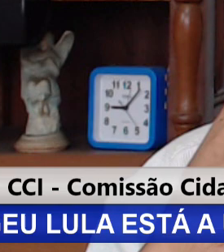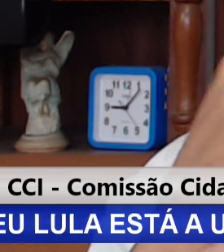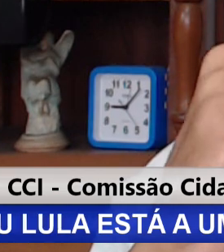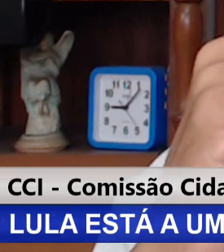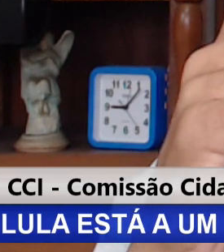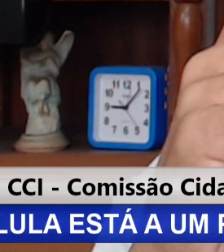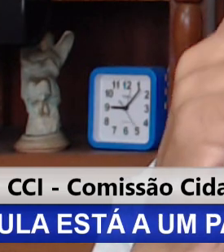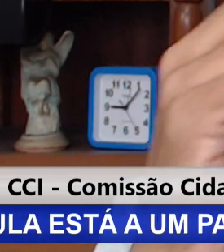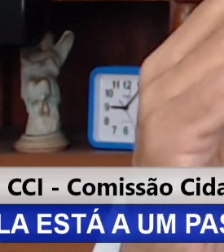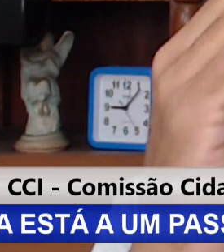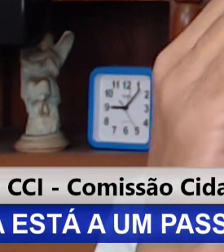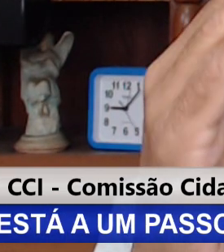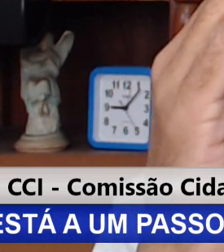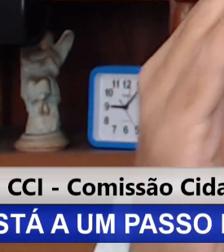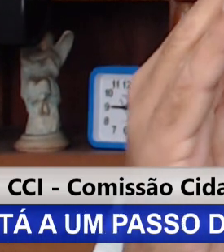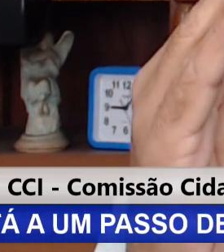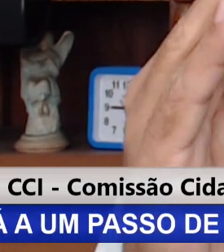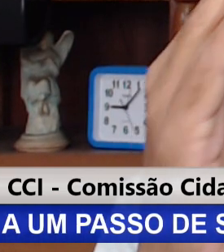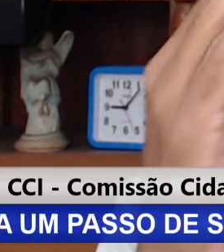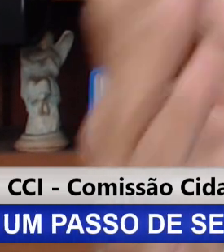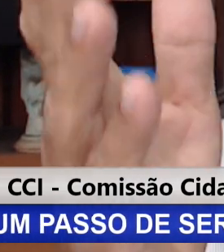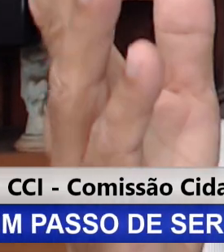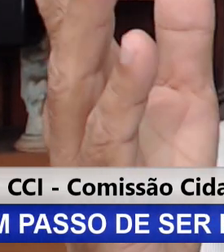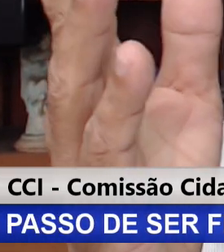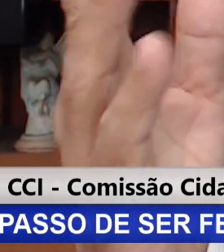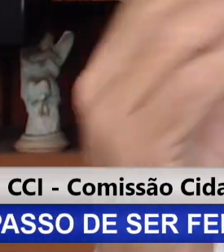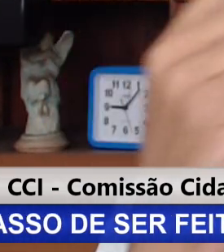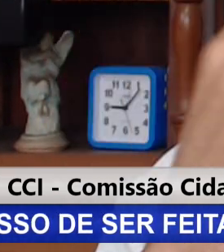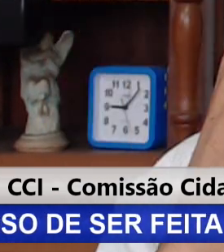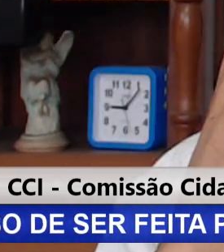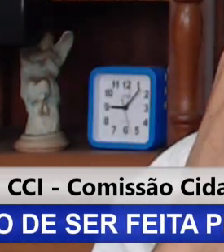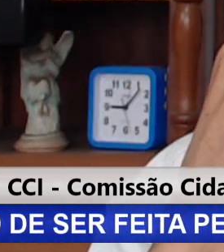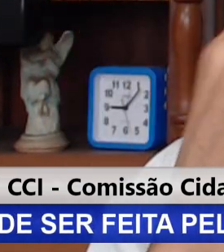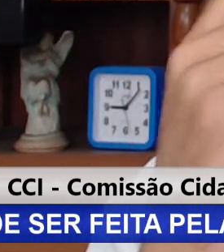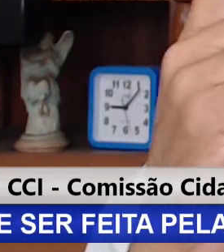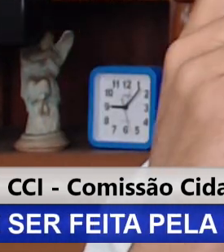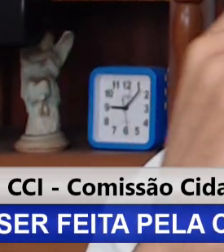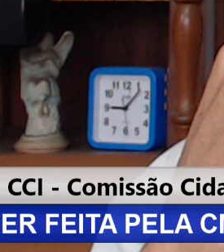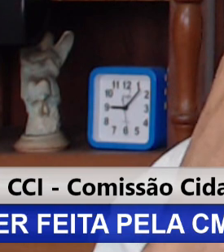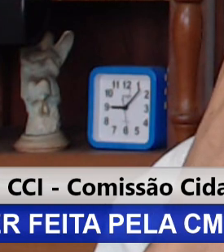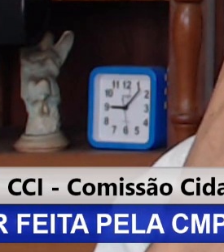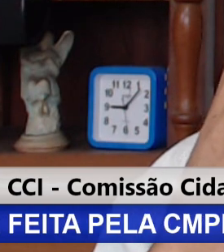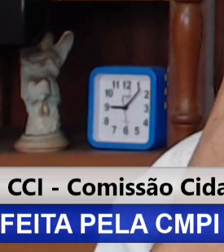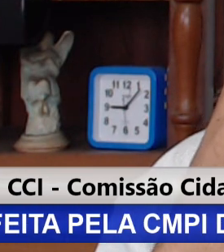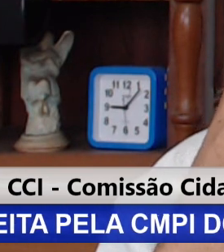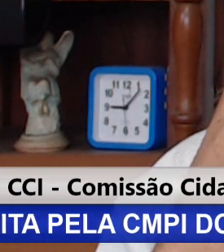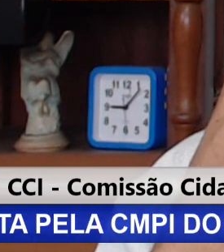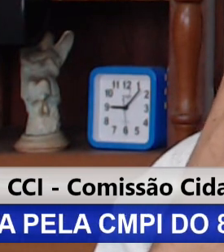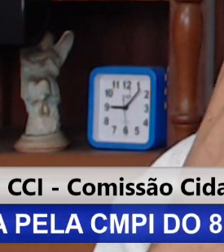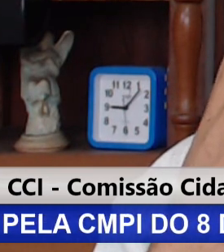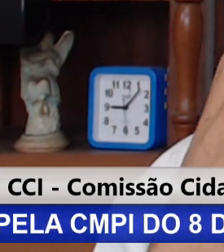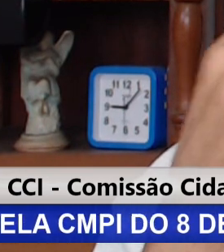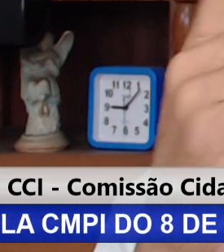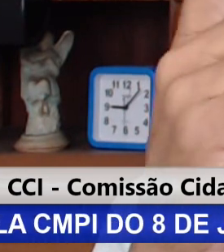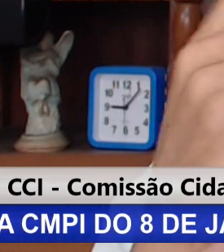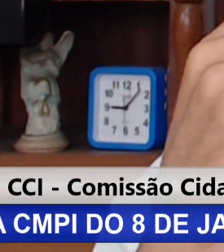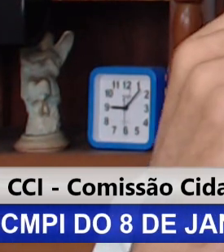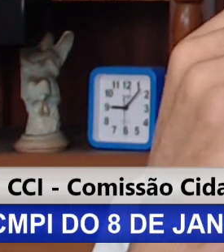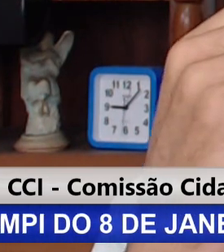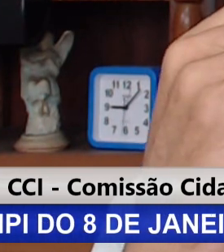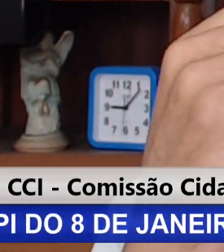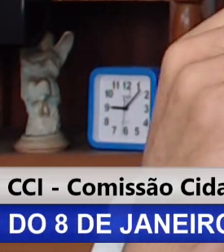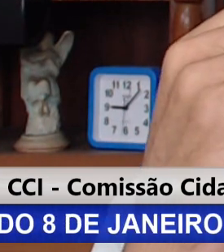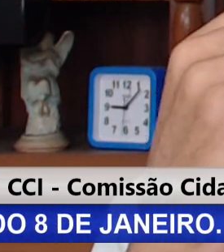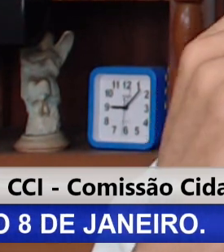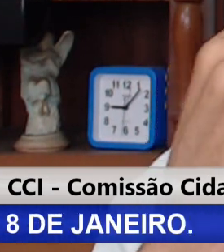tá reparando Mas nenhum a pergunta certa ele ainda não fez nós vamos ensinar esse povo como é que faz mas vamos deixar